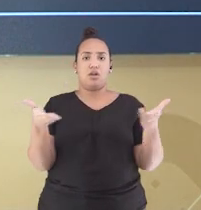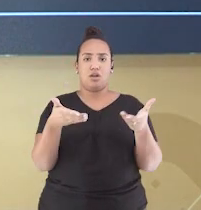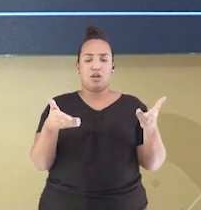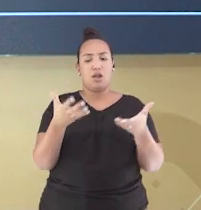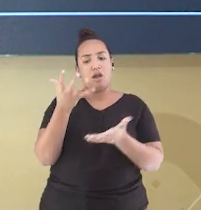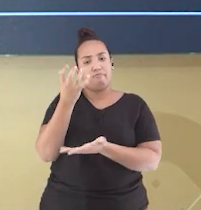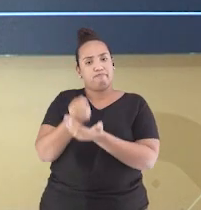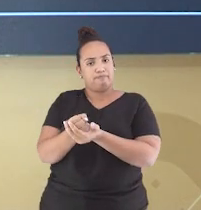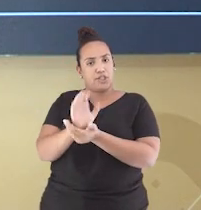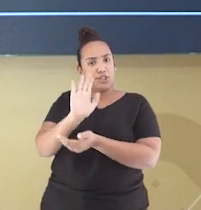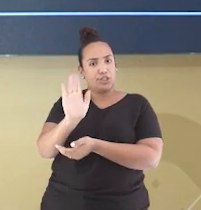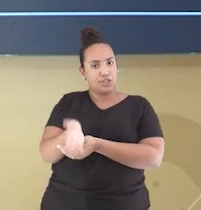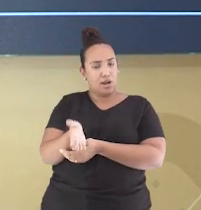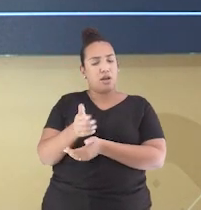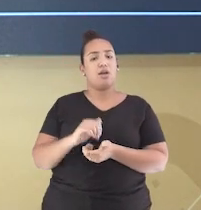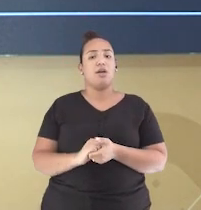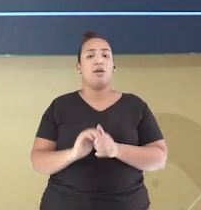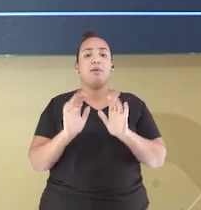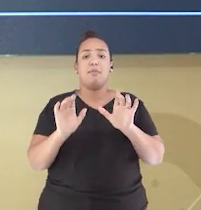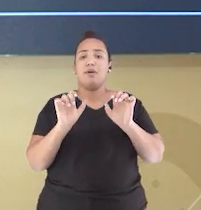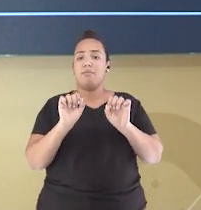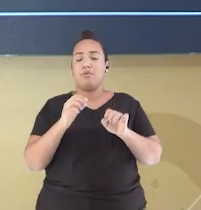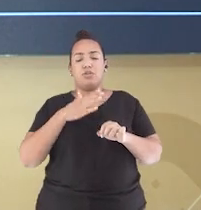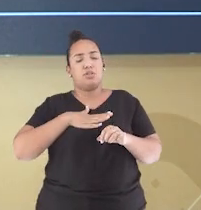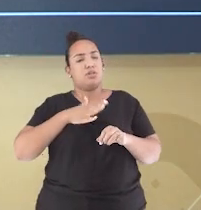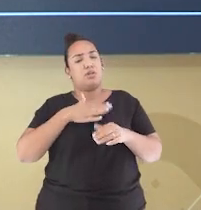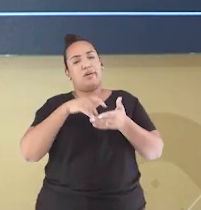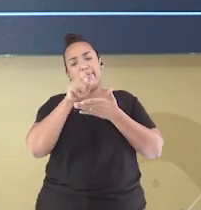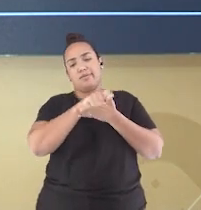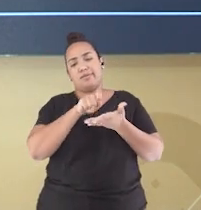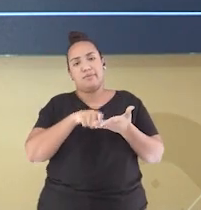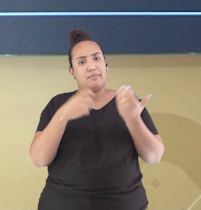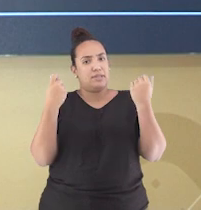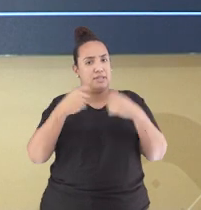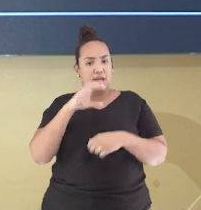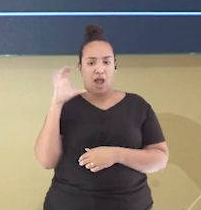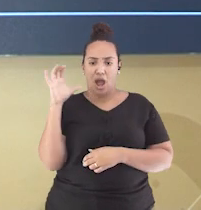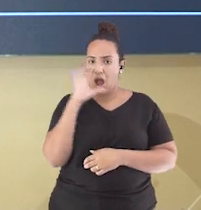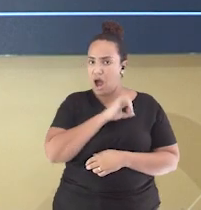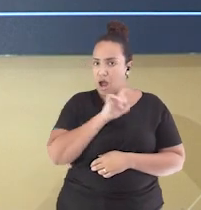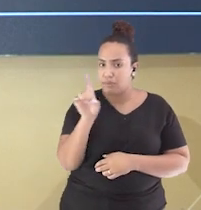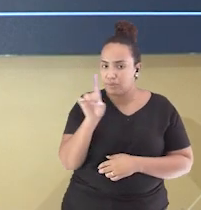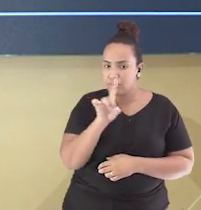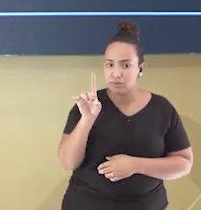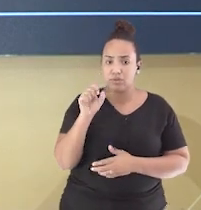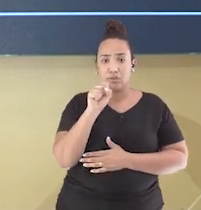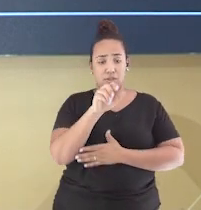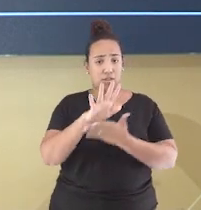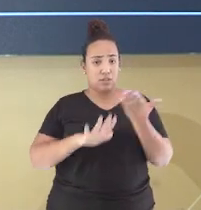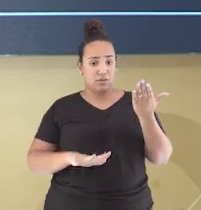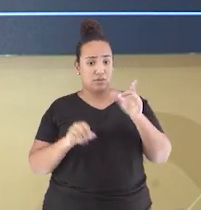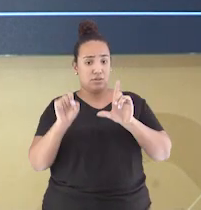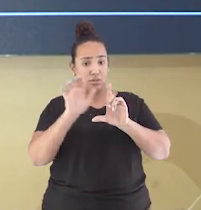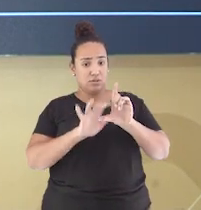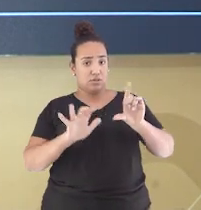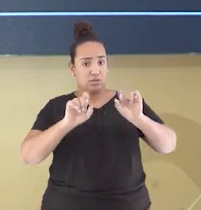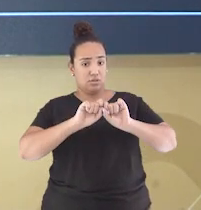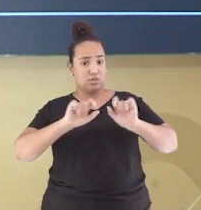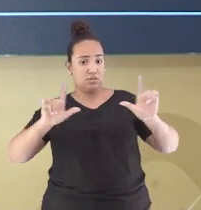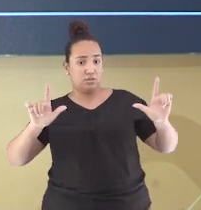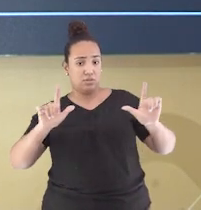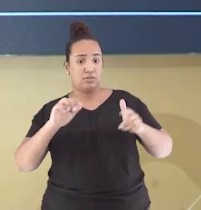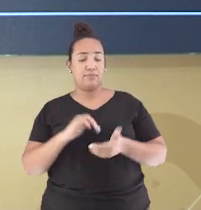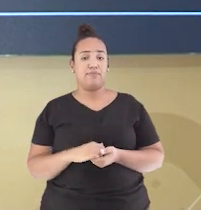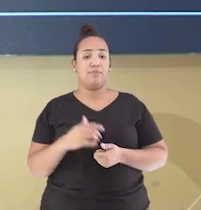deixar a página salva, mas pode escrever com tranquilidade depois, não precisa escrever correndo não. Eu vou deixar a atividade, o QR Code aqui na